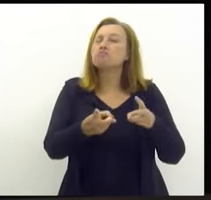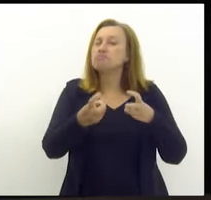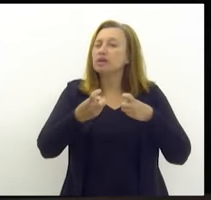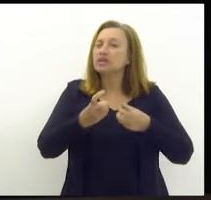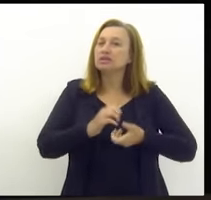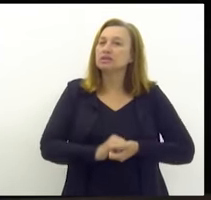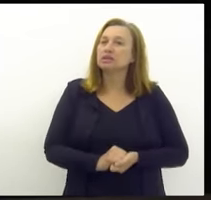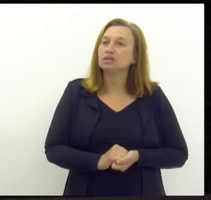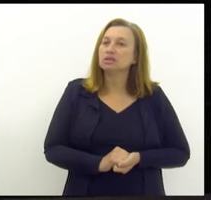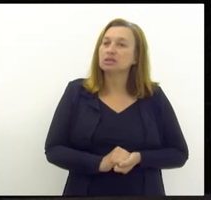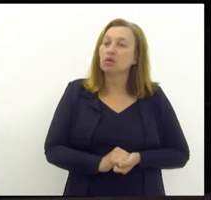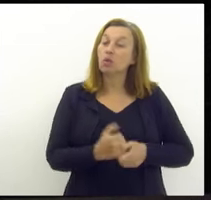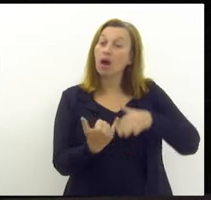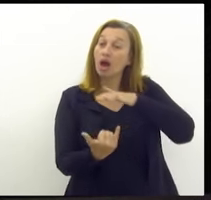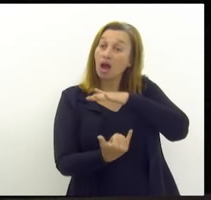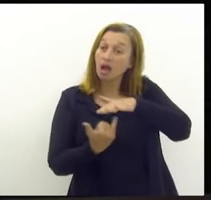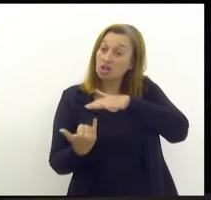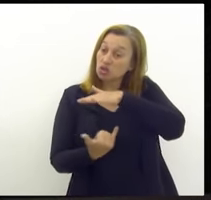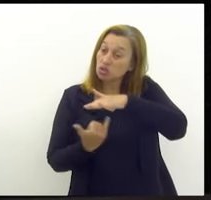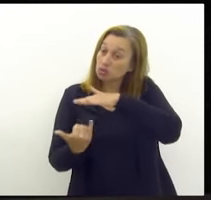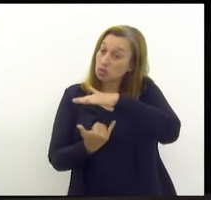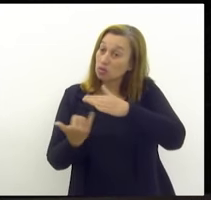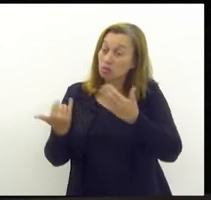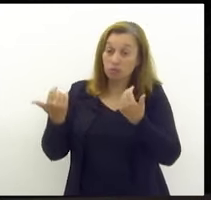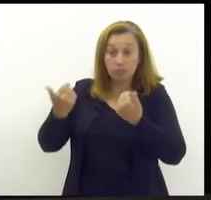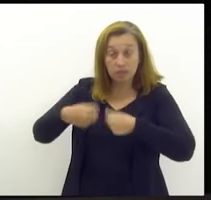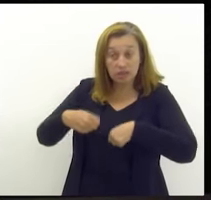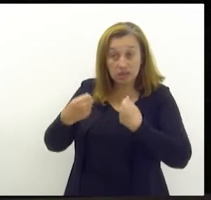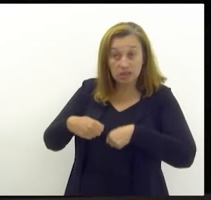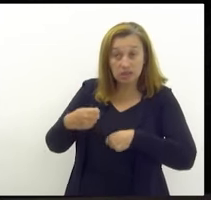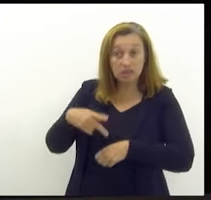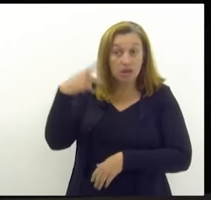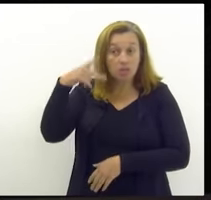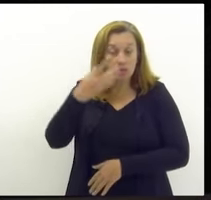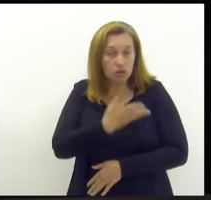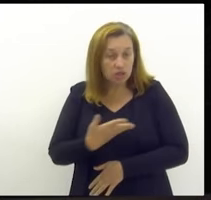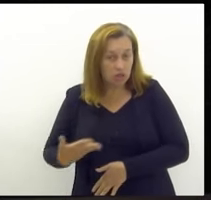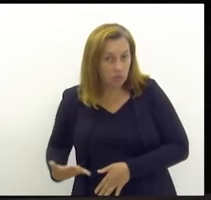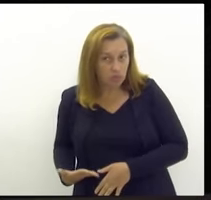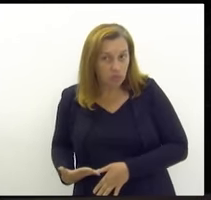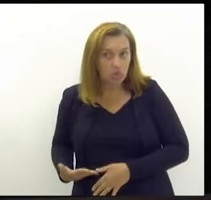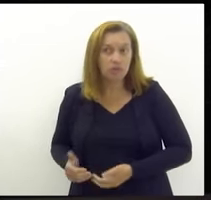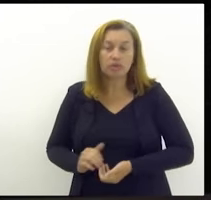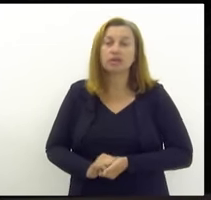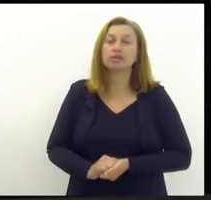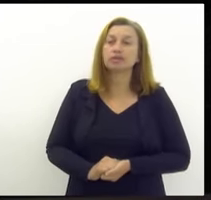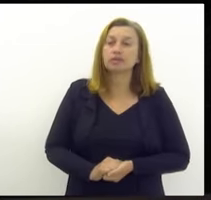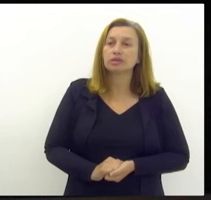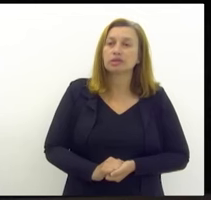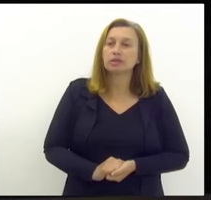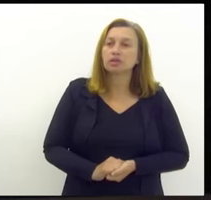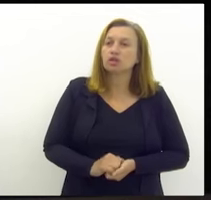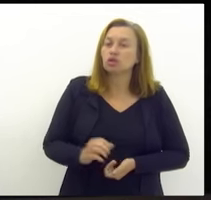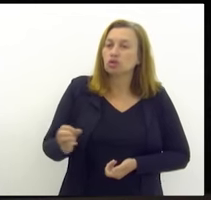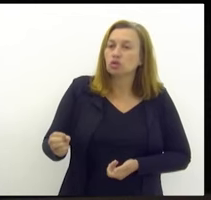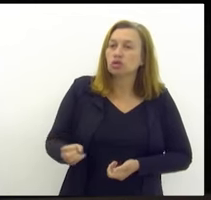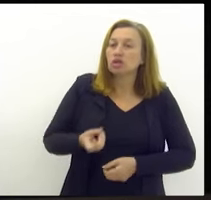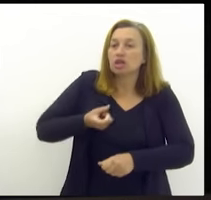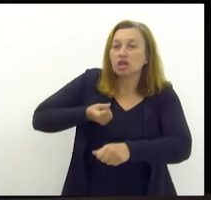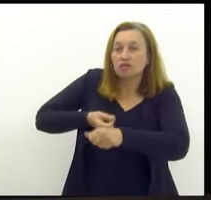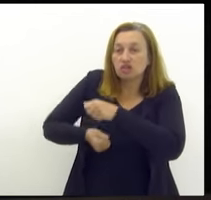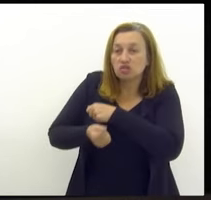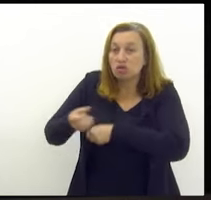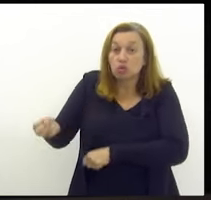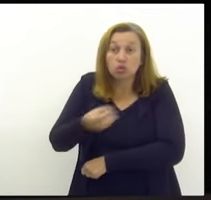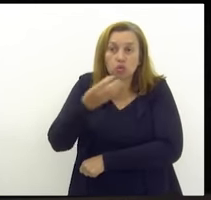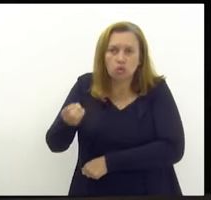que a instituição precisa a política pública melhor dizendo precisa de novos investimentos